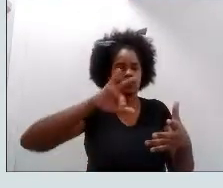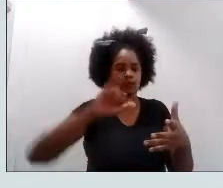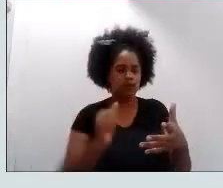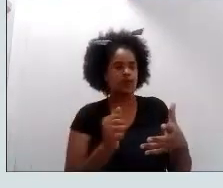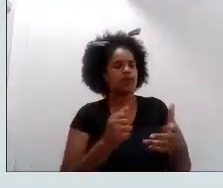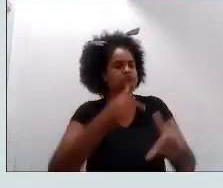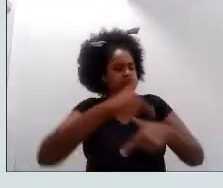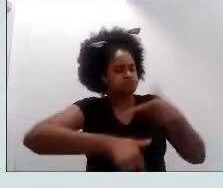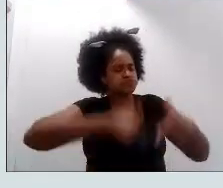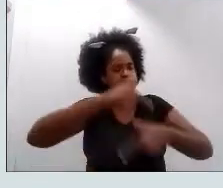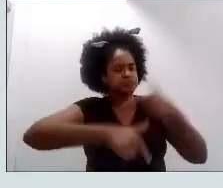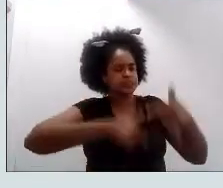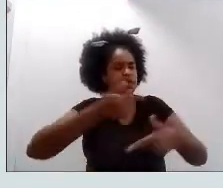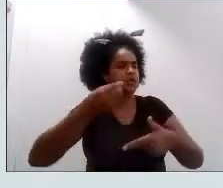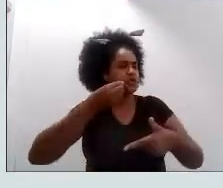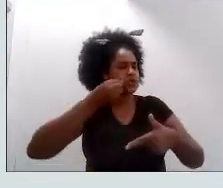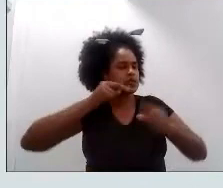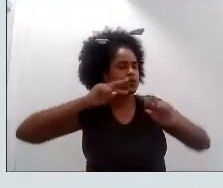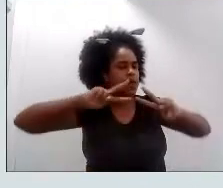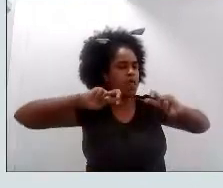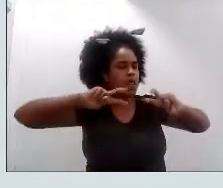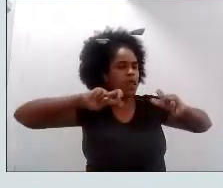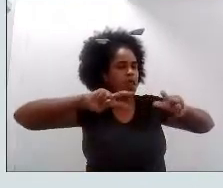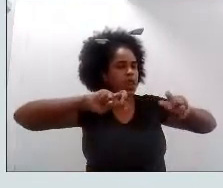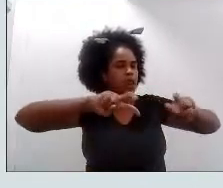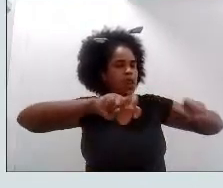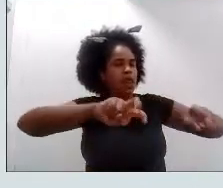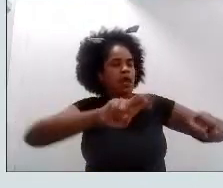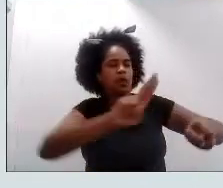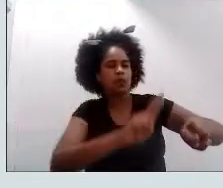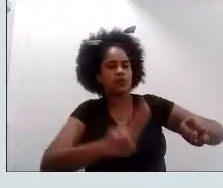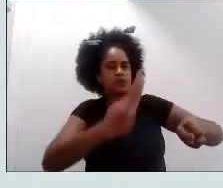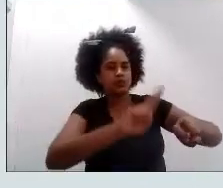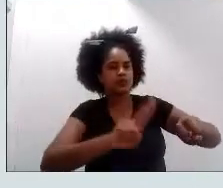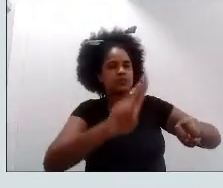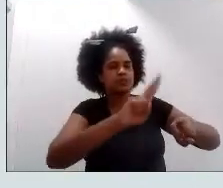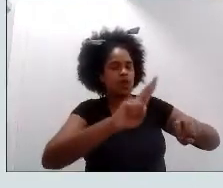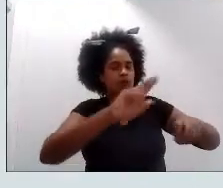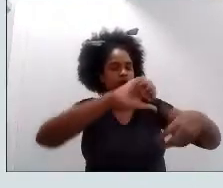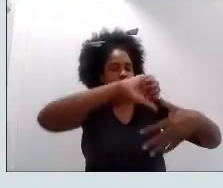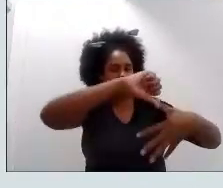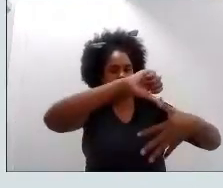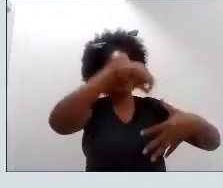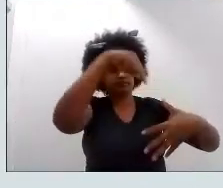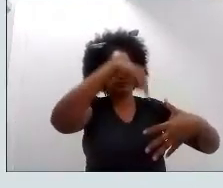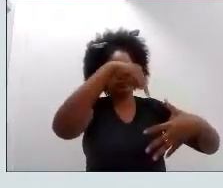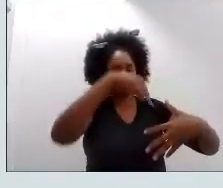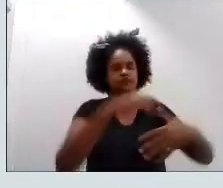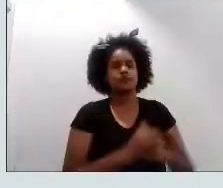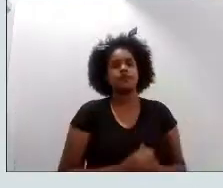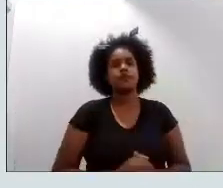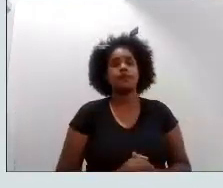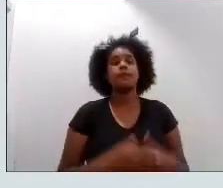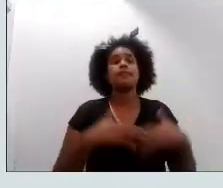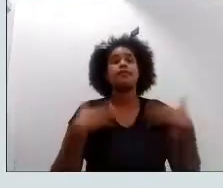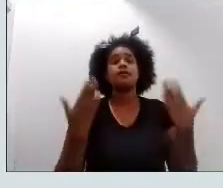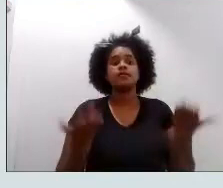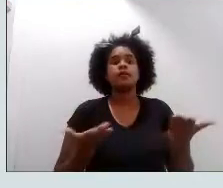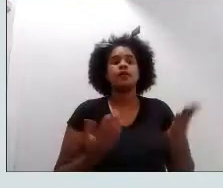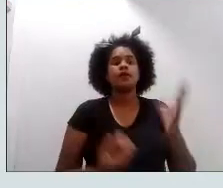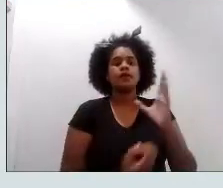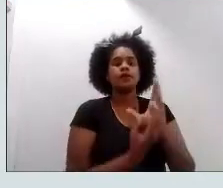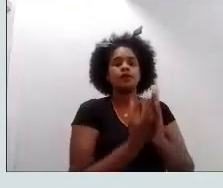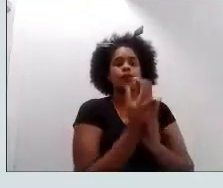território aqui na América Portuguesa. Eles criaram inicialmente 15